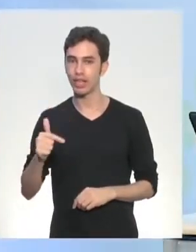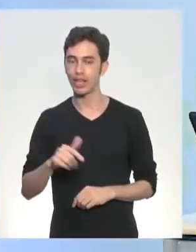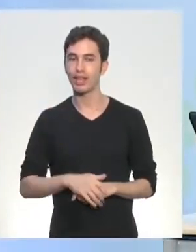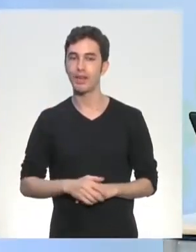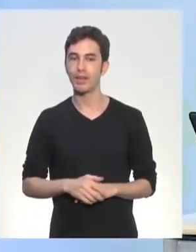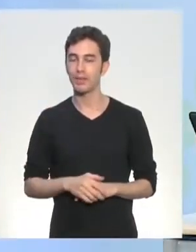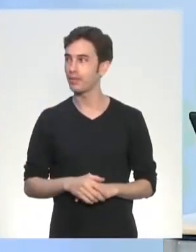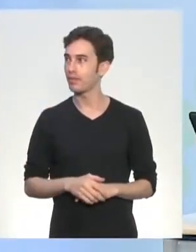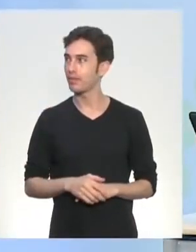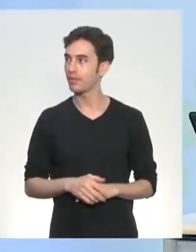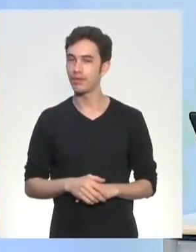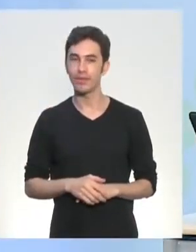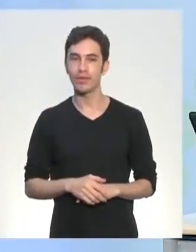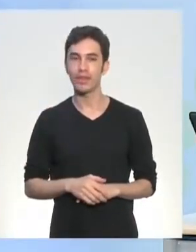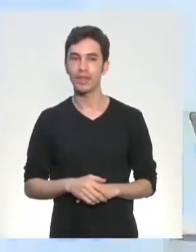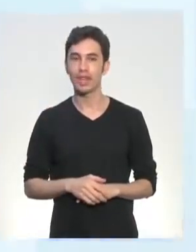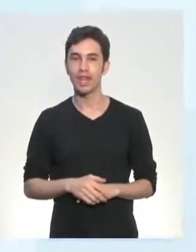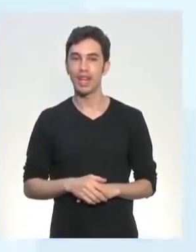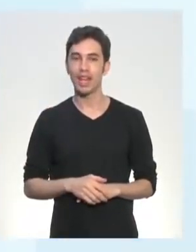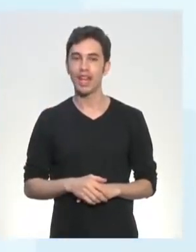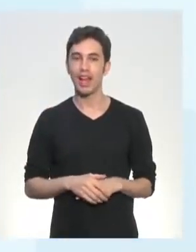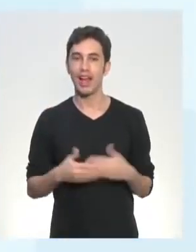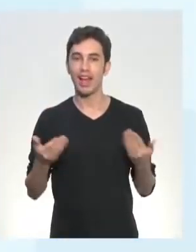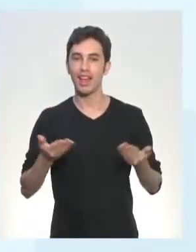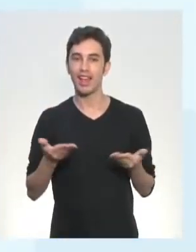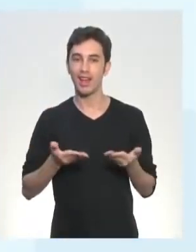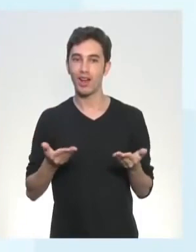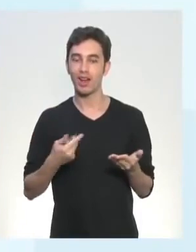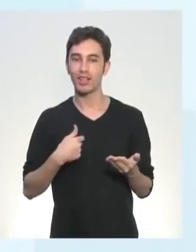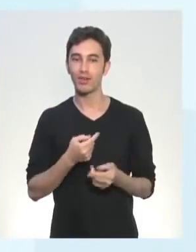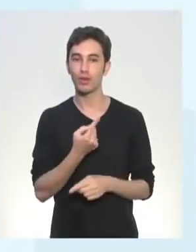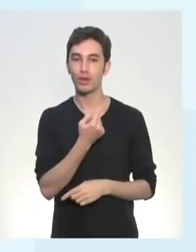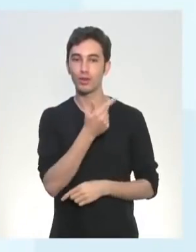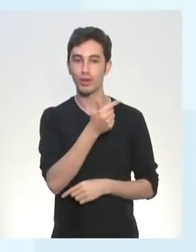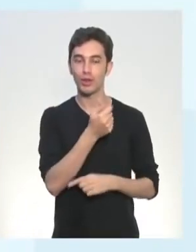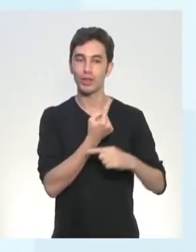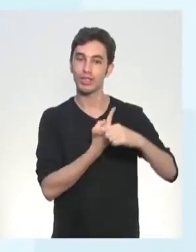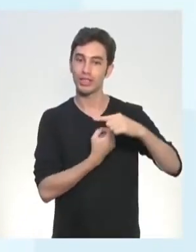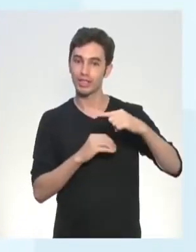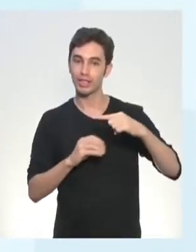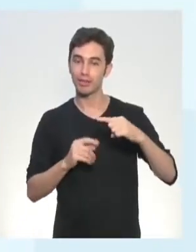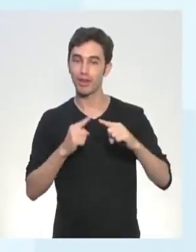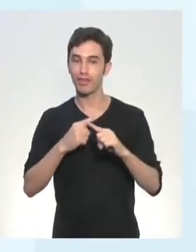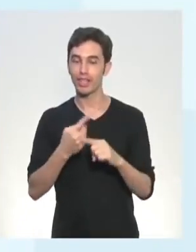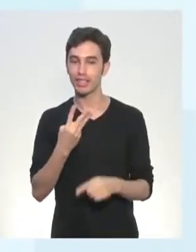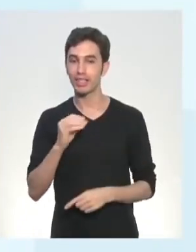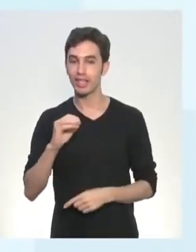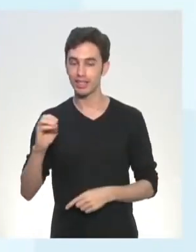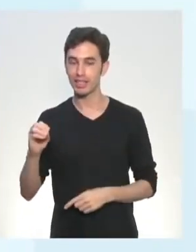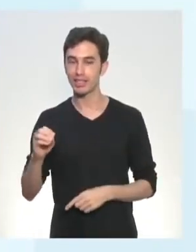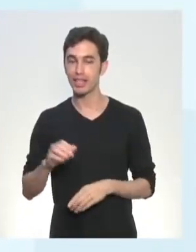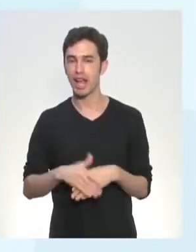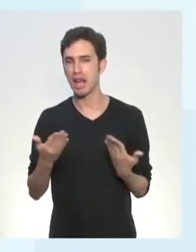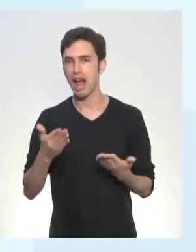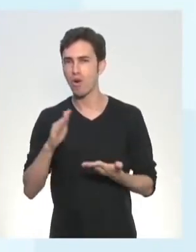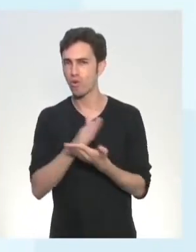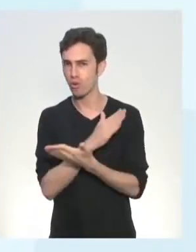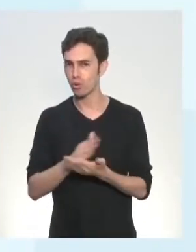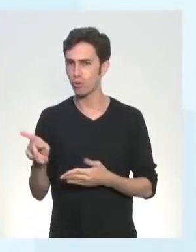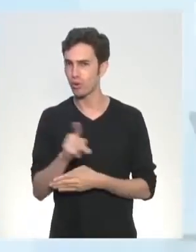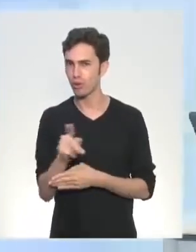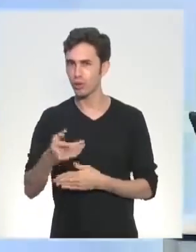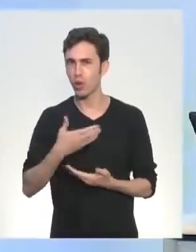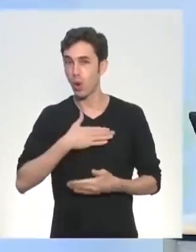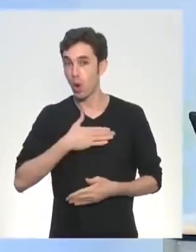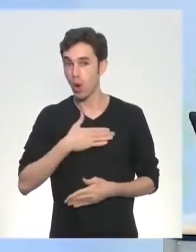vírgula 00, tá bom? Então, ficou 12 sobre 100 vezes 300. Tá bom, agora a gente faz como? Tem professor que gosta de cortar o zero, dá